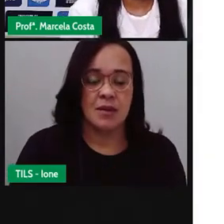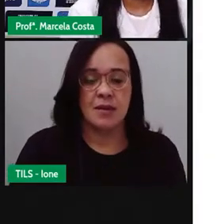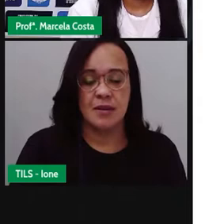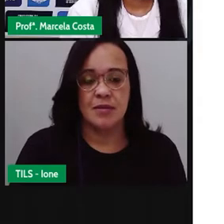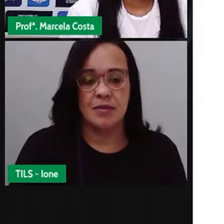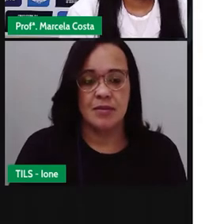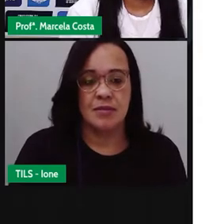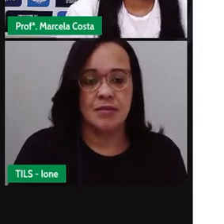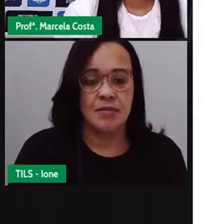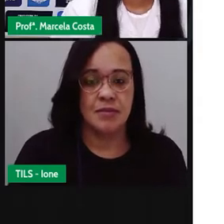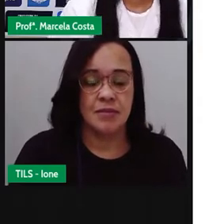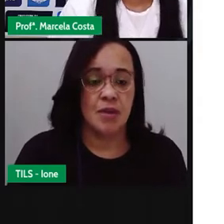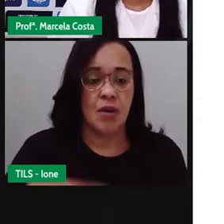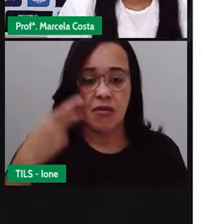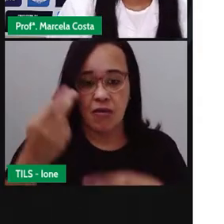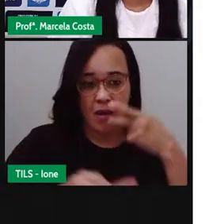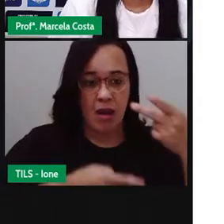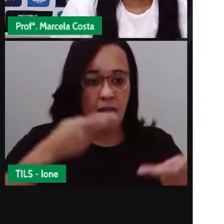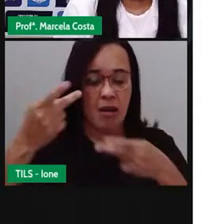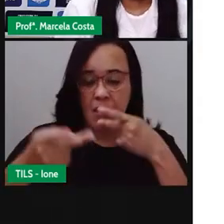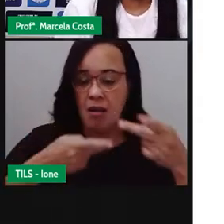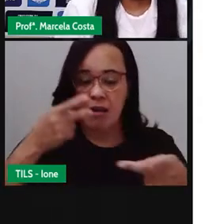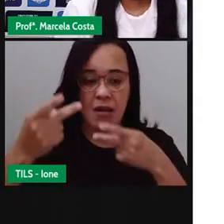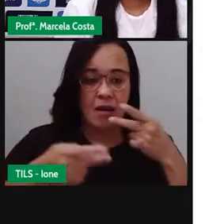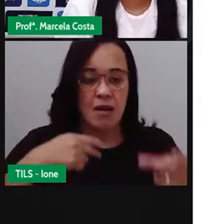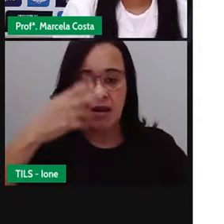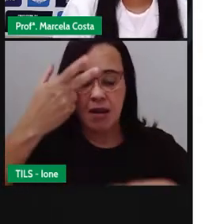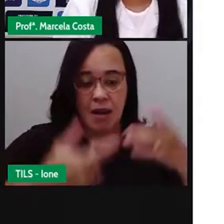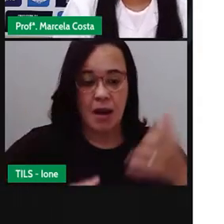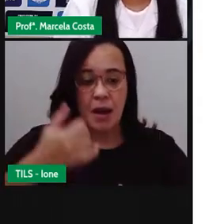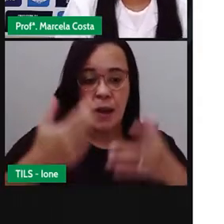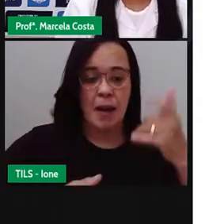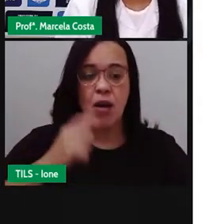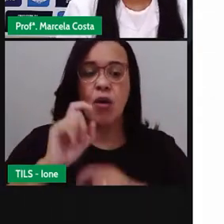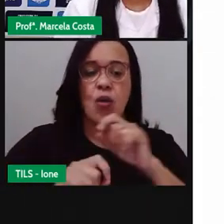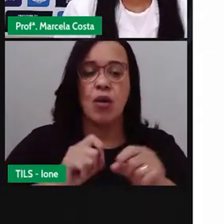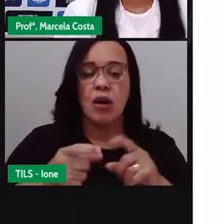segmentar oralmente palavras em sílabas.